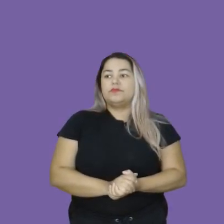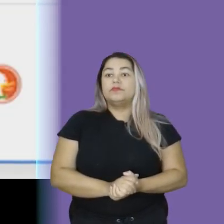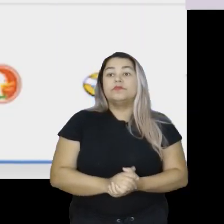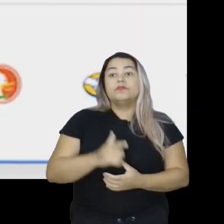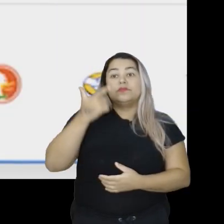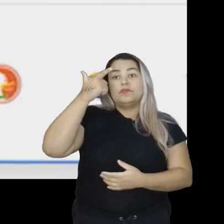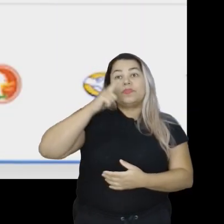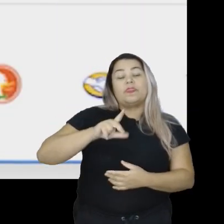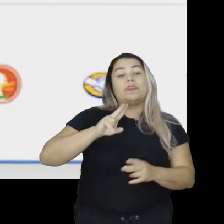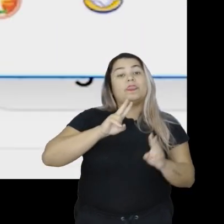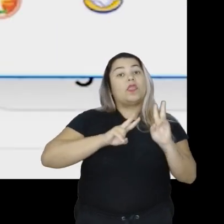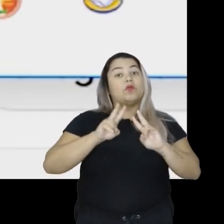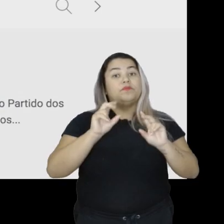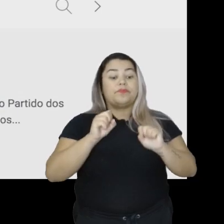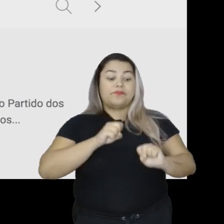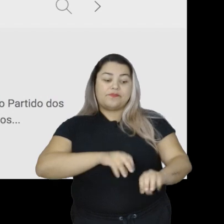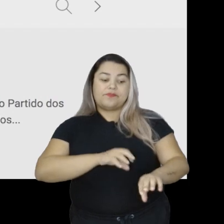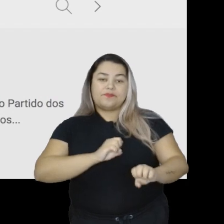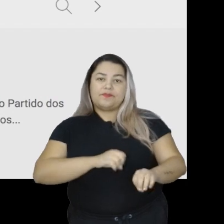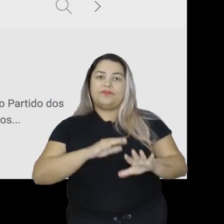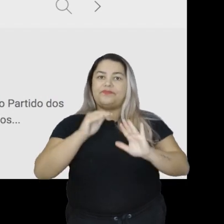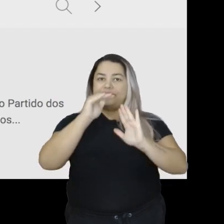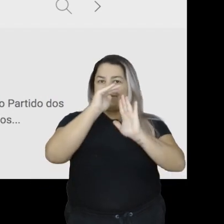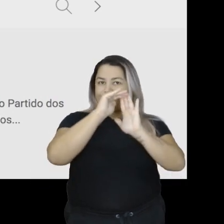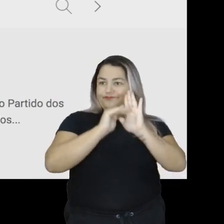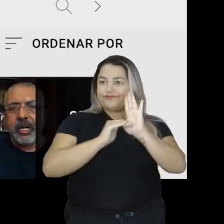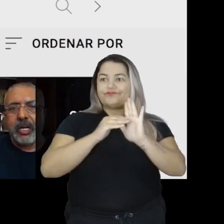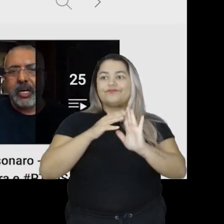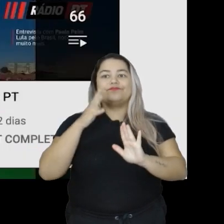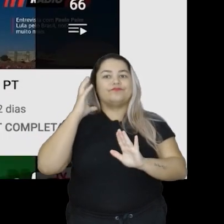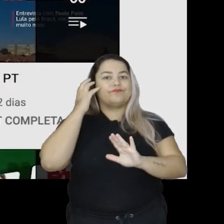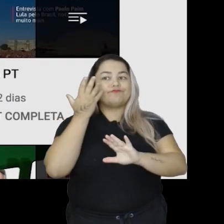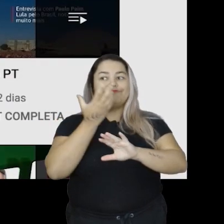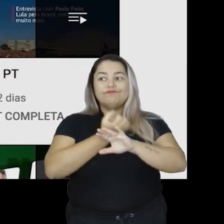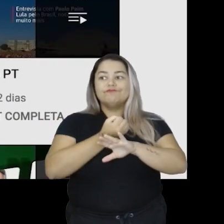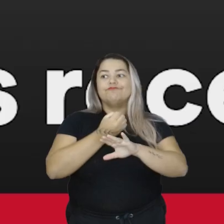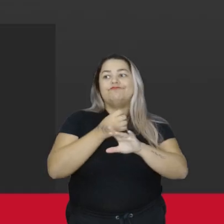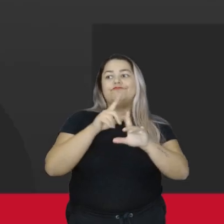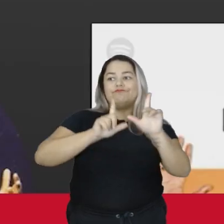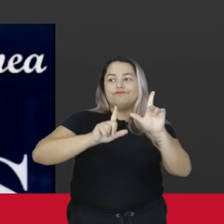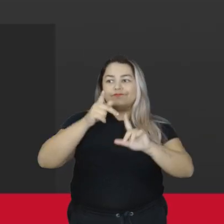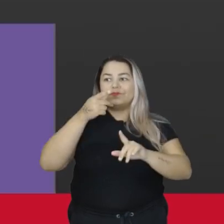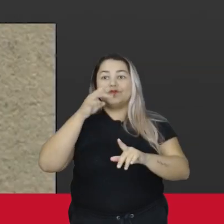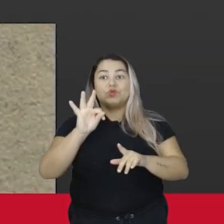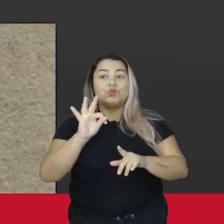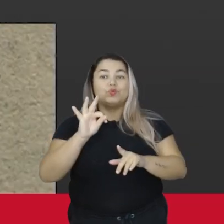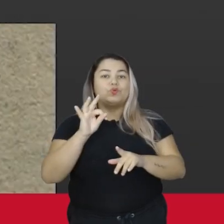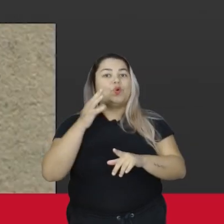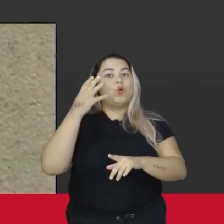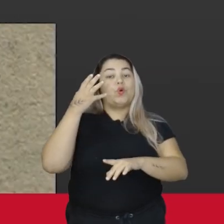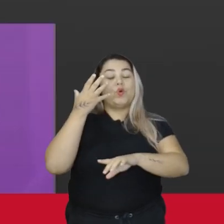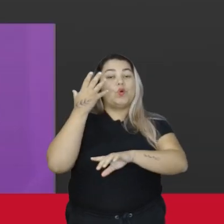Reveja esta e outras aulas na playlist TV Elas por Elas Formação, no canal da TV PT no YouTube